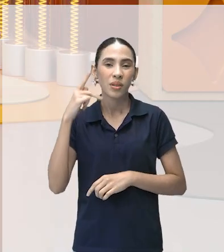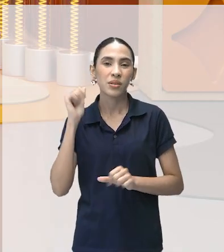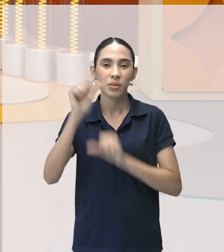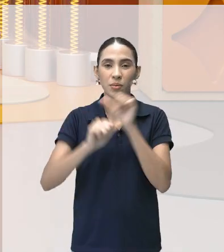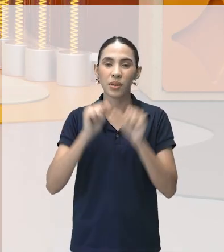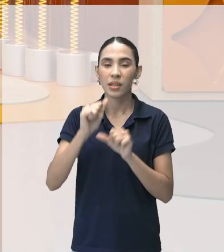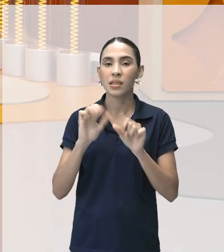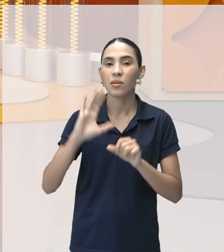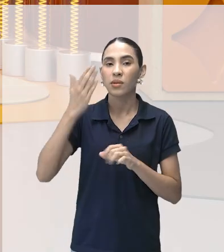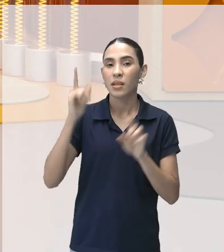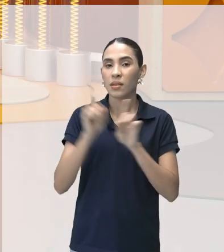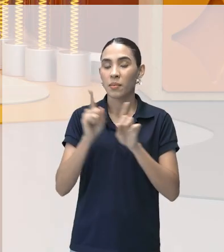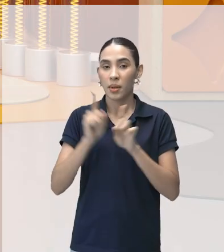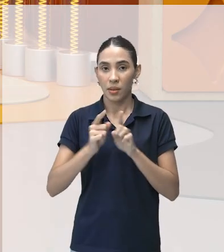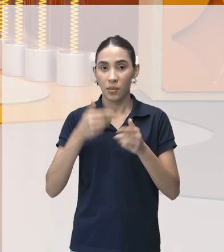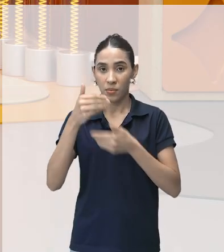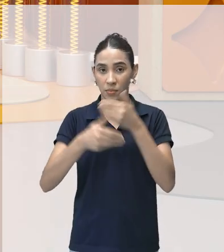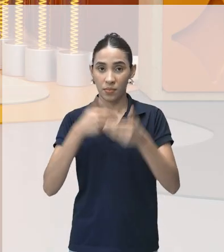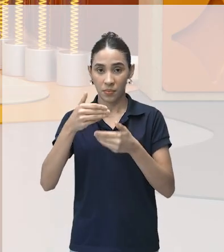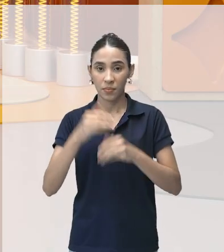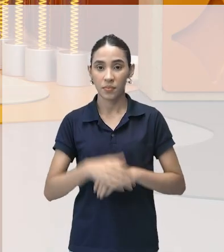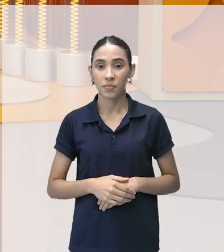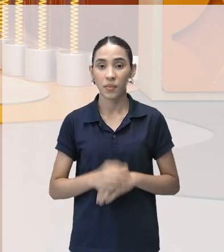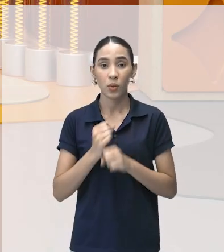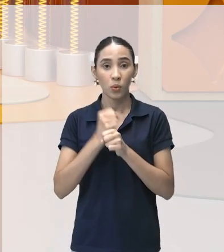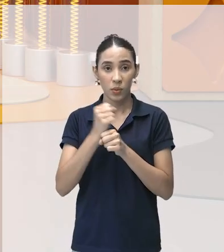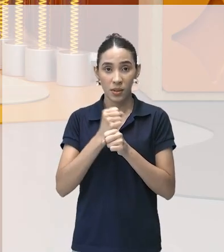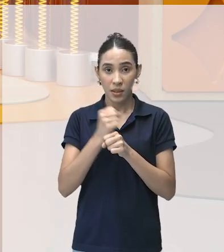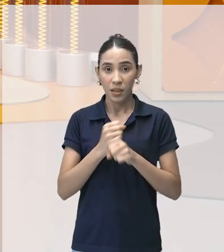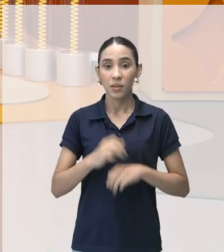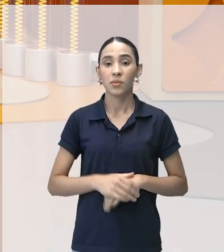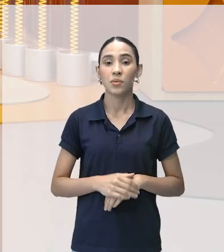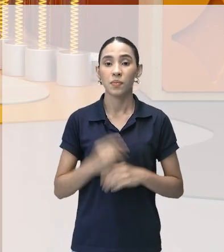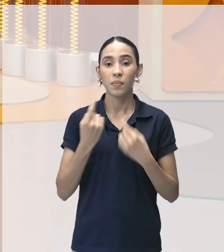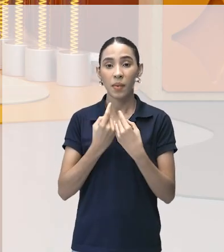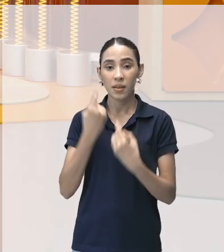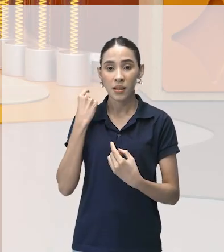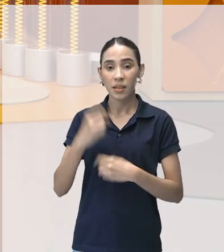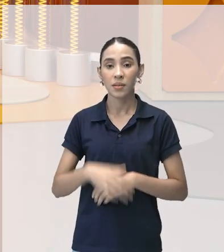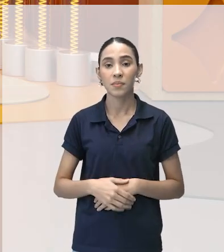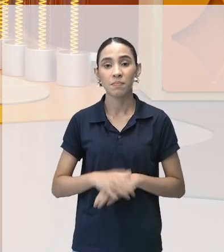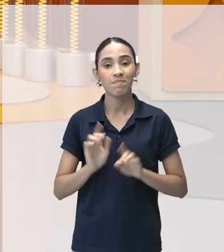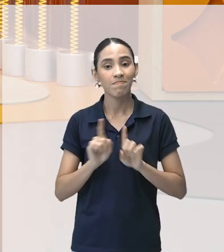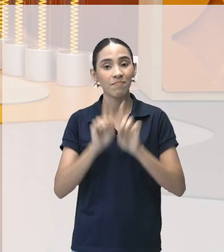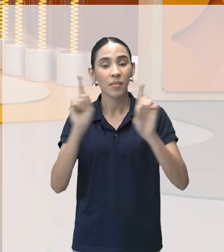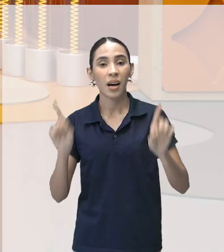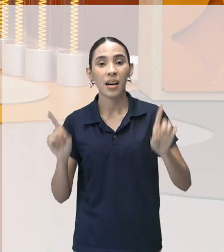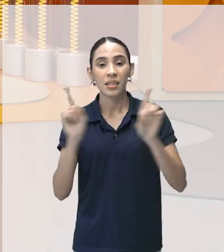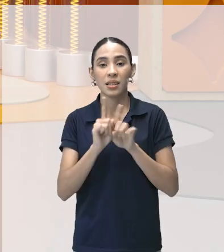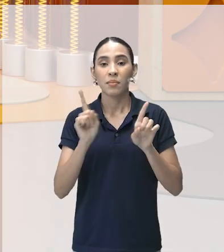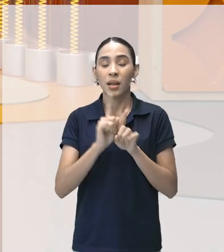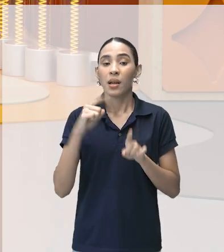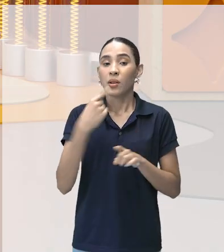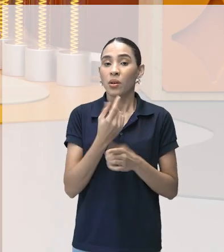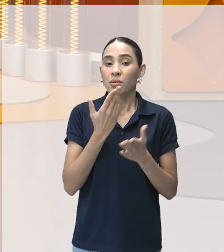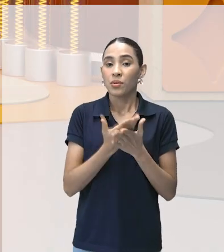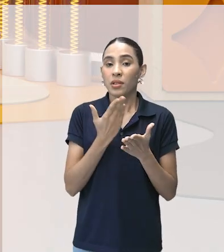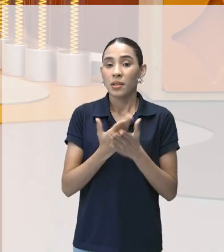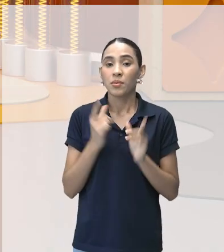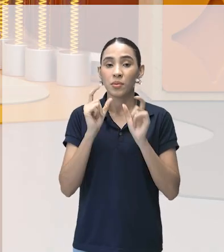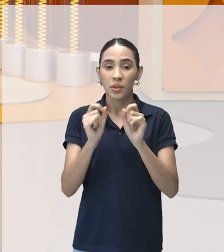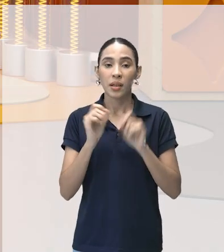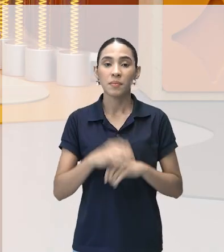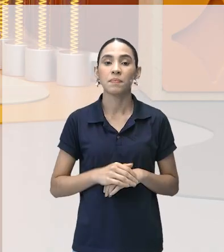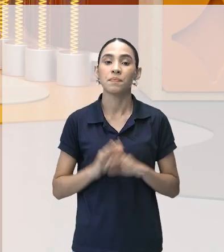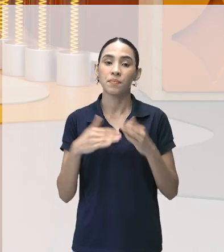mudanças que ocorreram no decorrer do ano, dos anos, né, dos anos passados. Mas também nós estudamos aí, né,